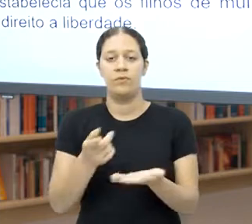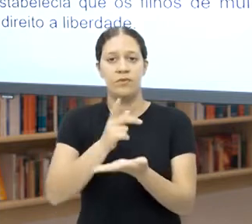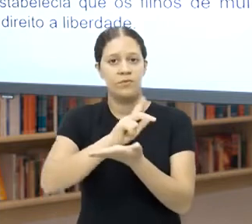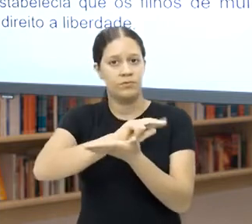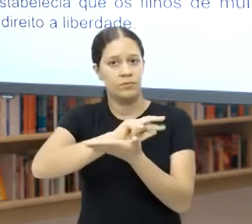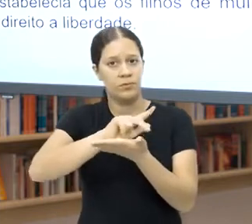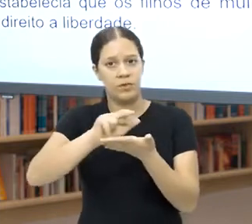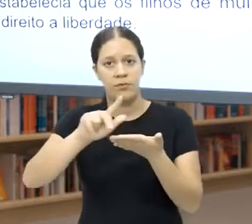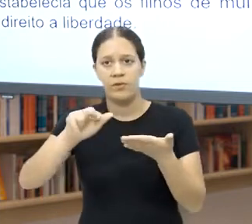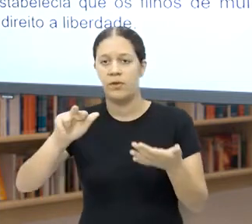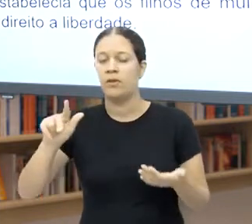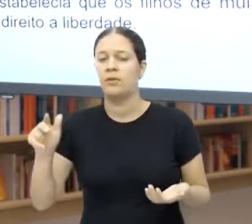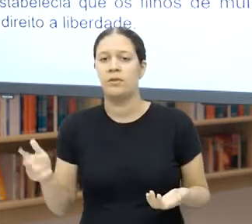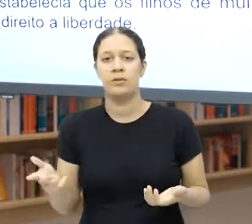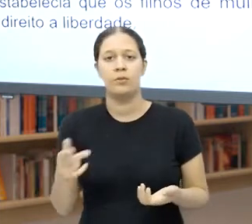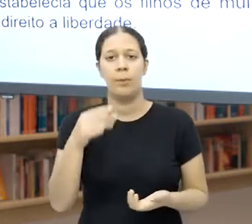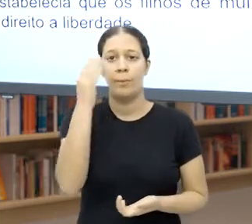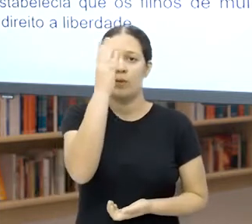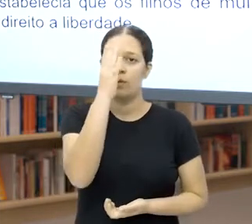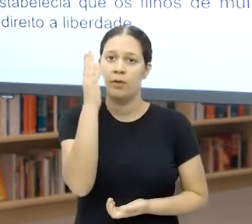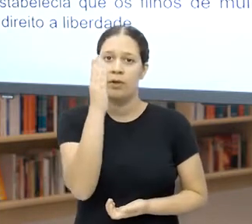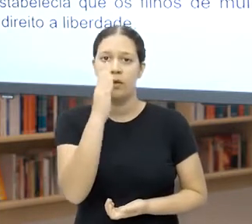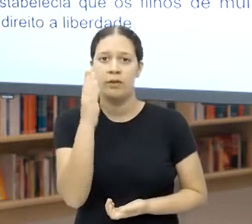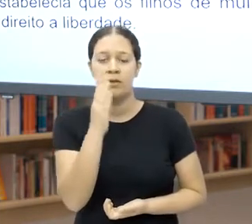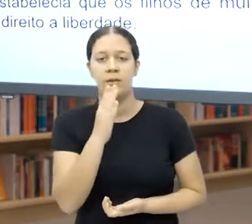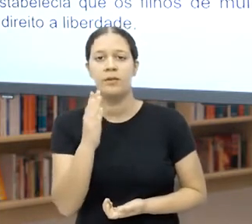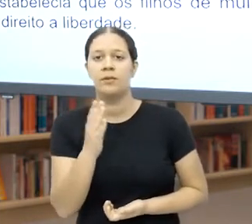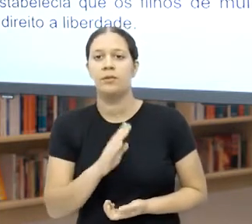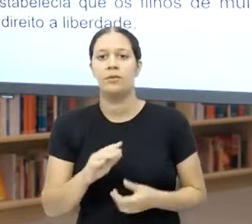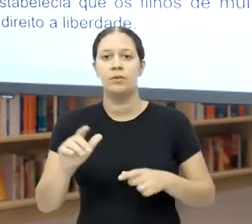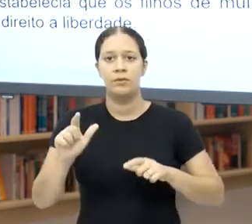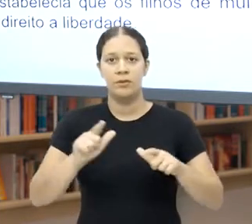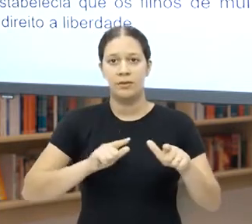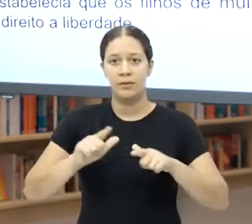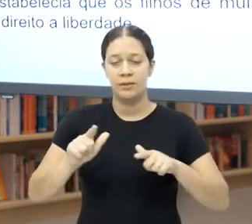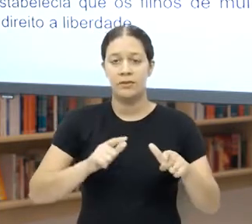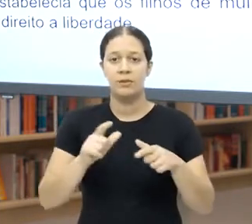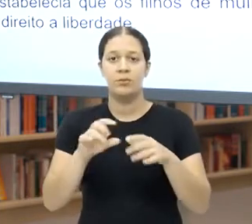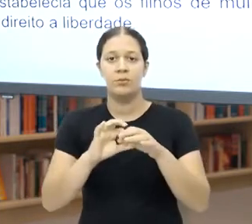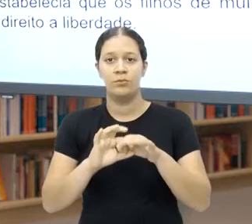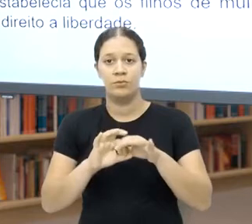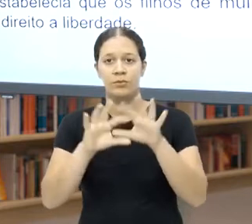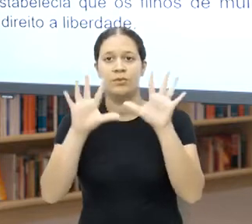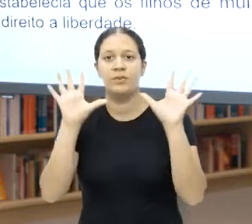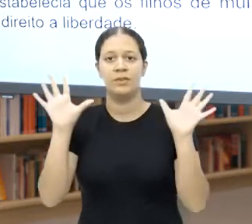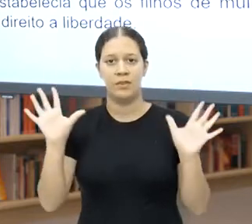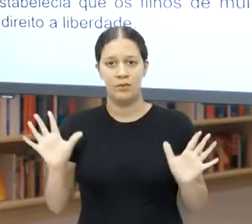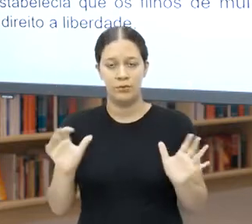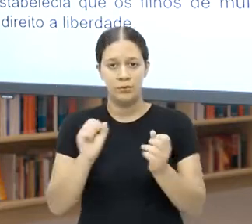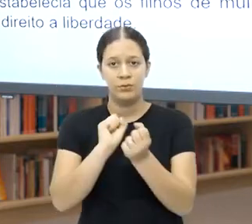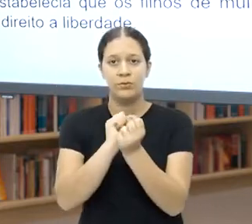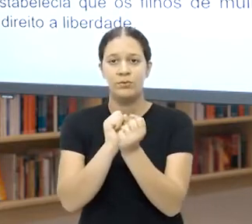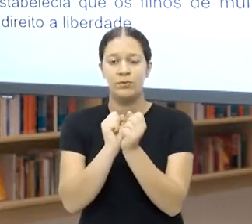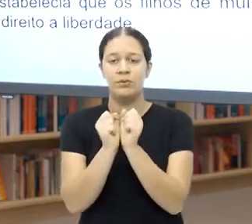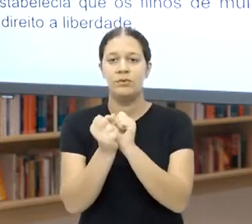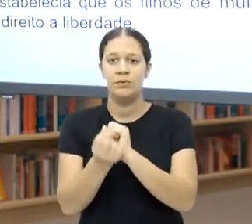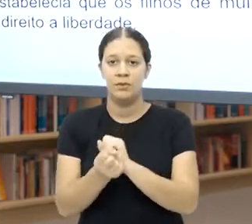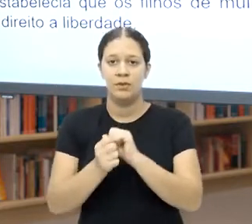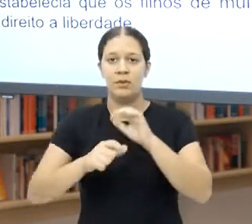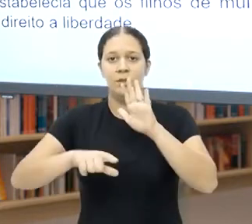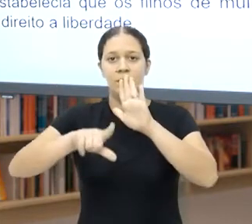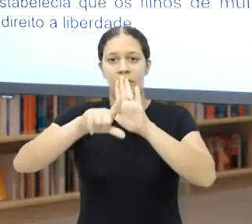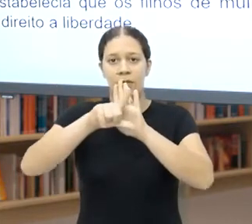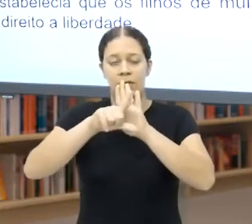Existia vários personagens brasileiros que trabalhavam em prol da libertação desses escravos. E a